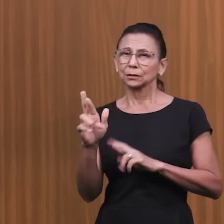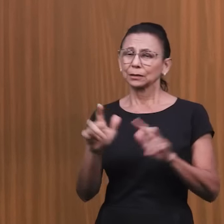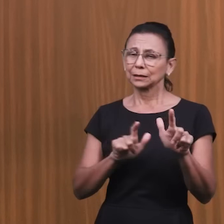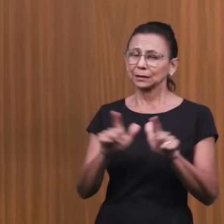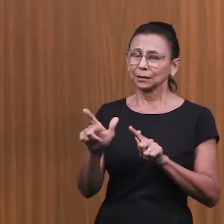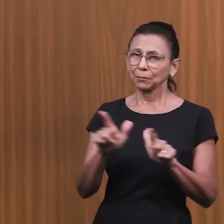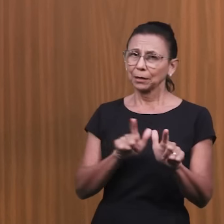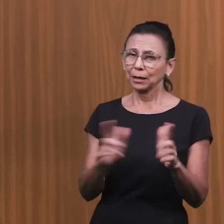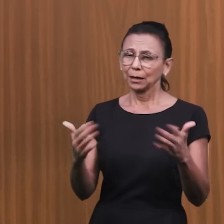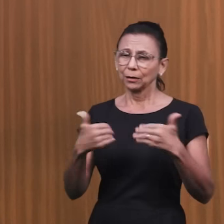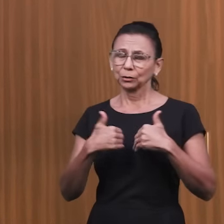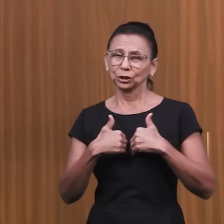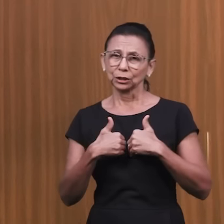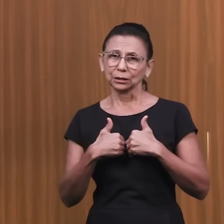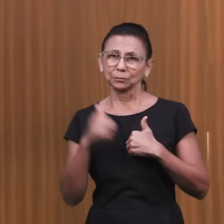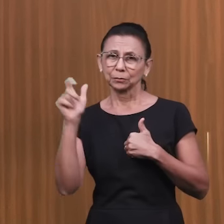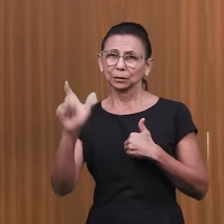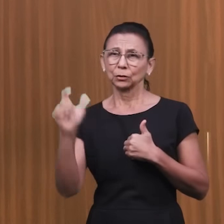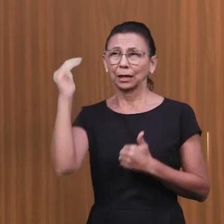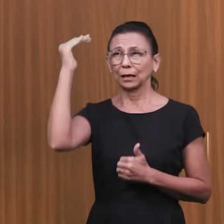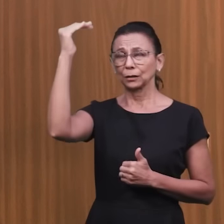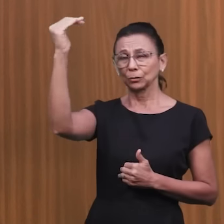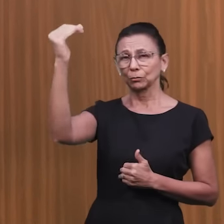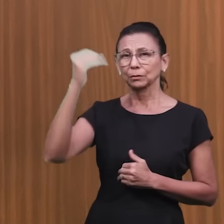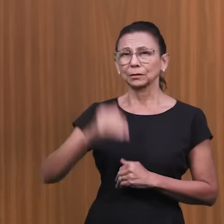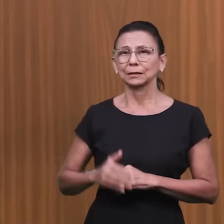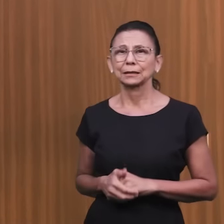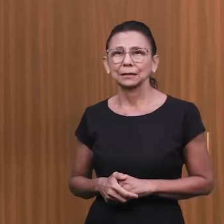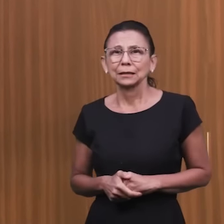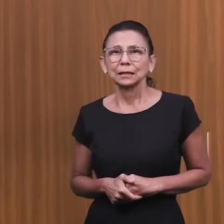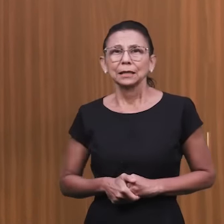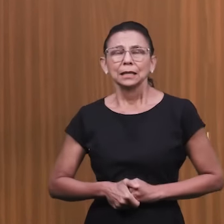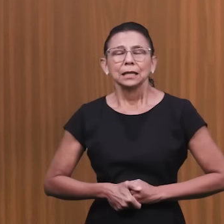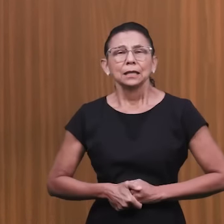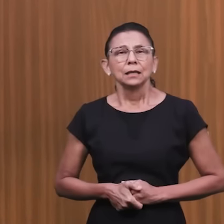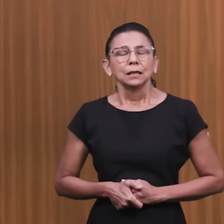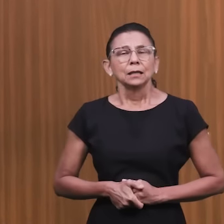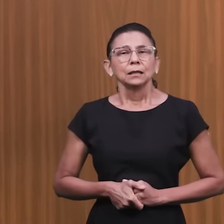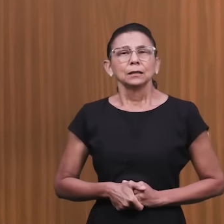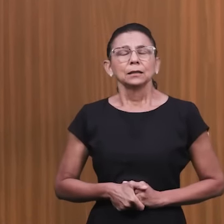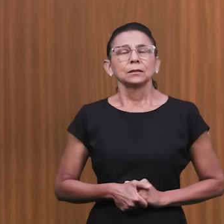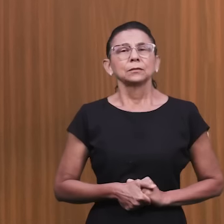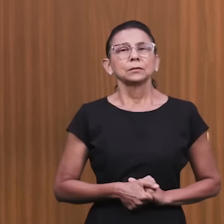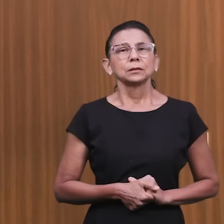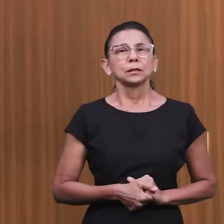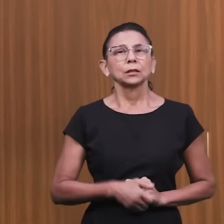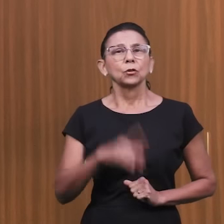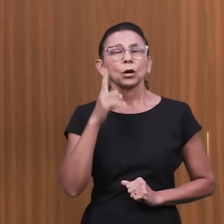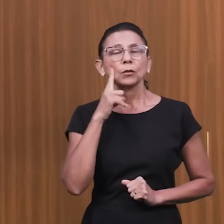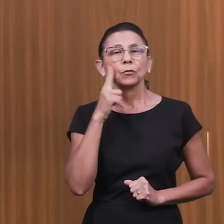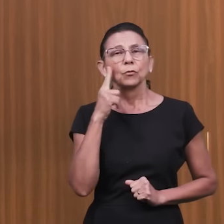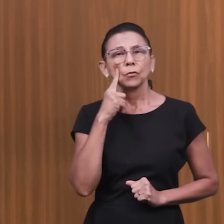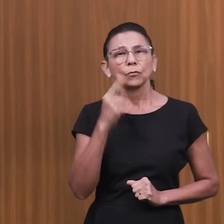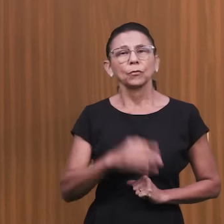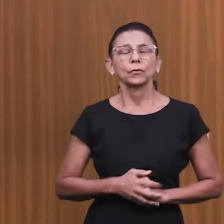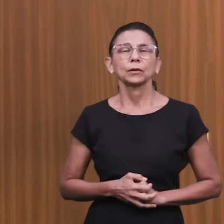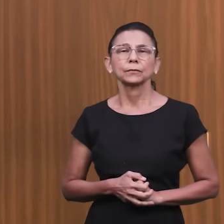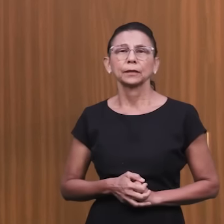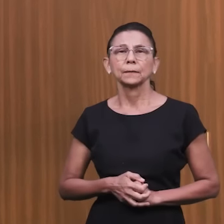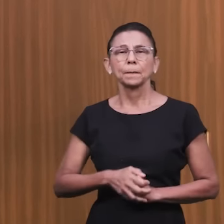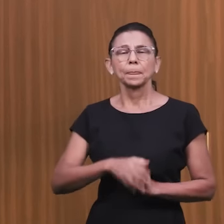autismo na vida adulta. E nós vamos agora aqui citar o DSM-5, que fala sobre os níveis de autismo que